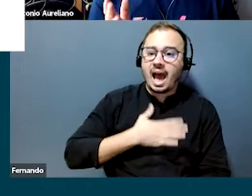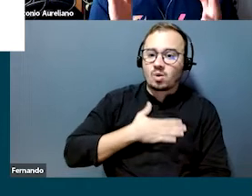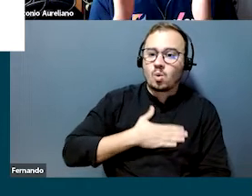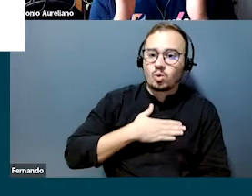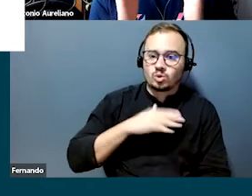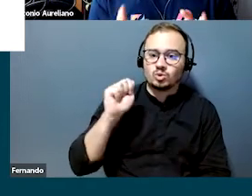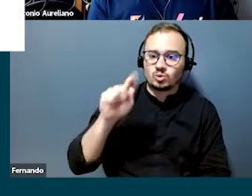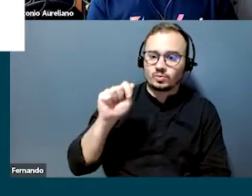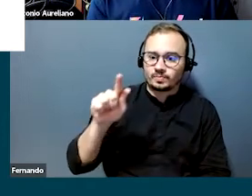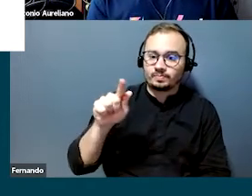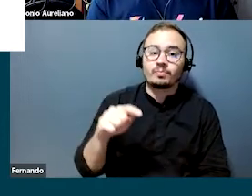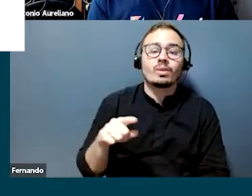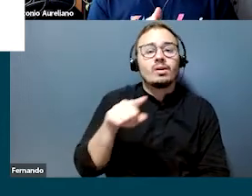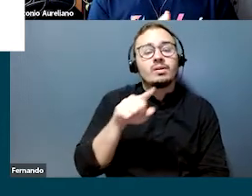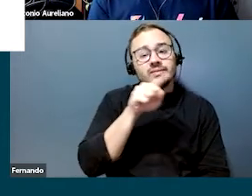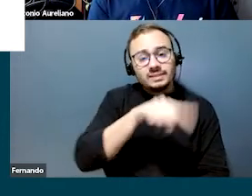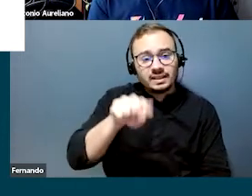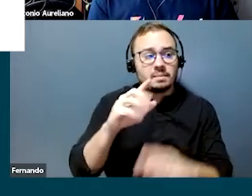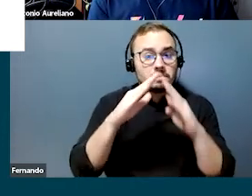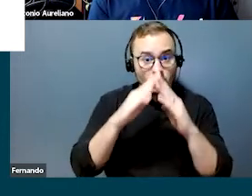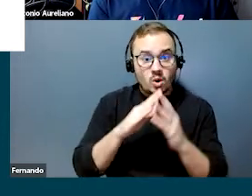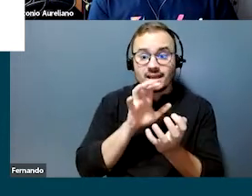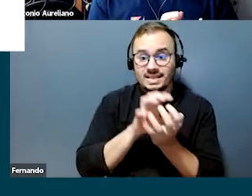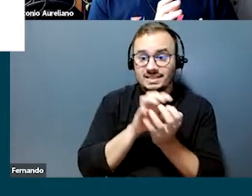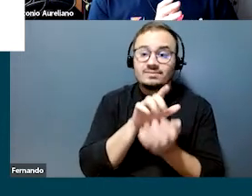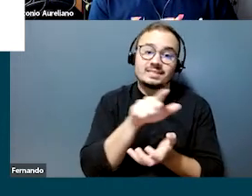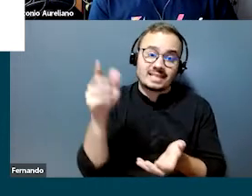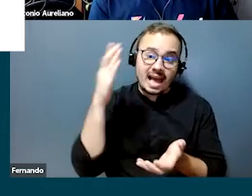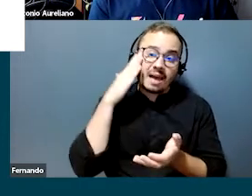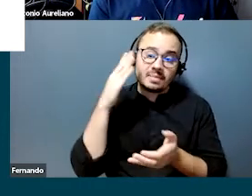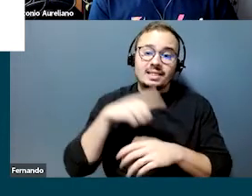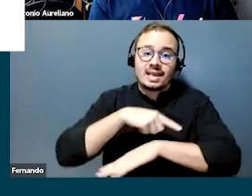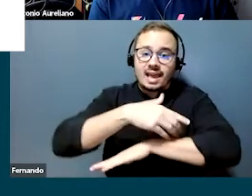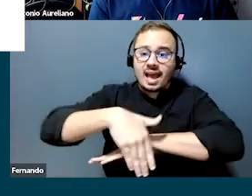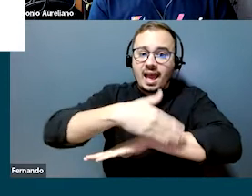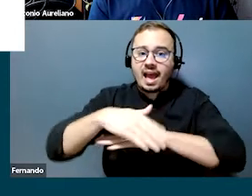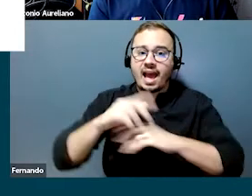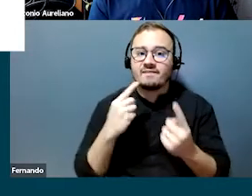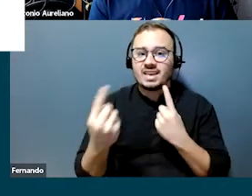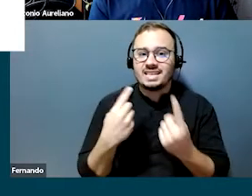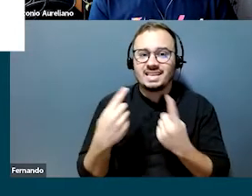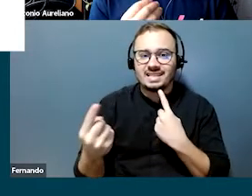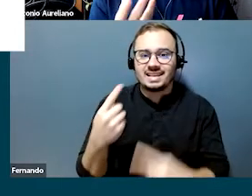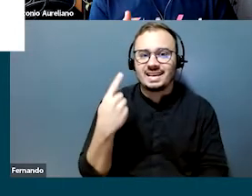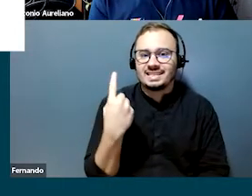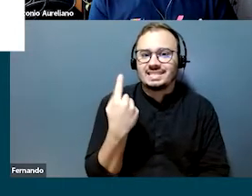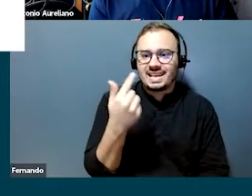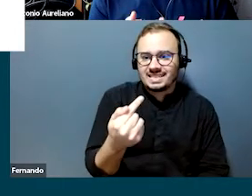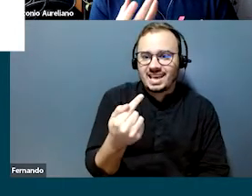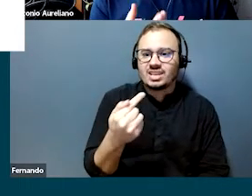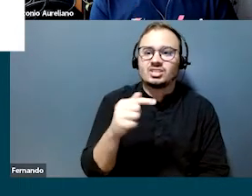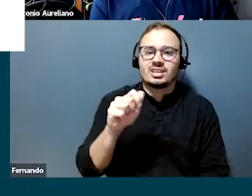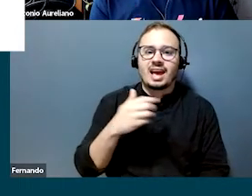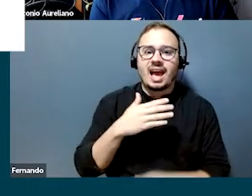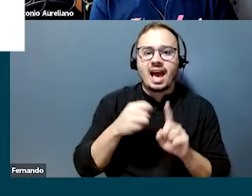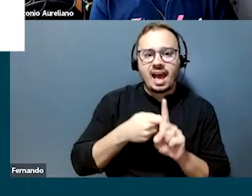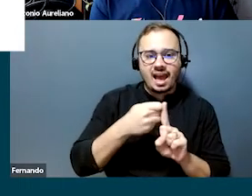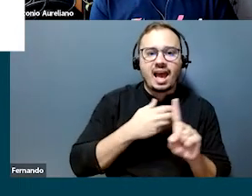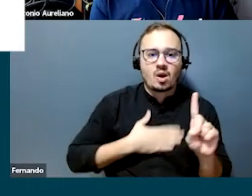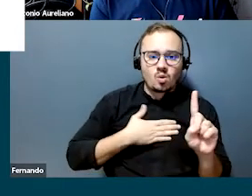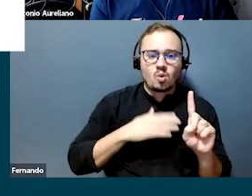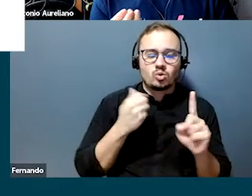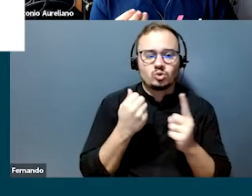que aqui na nossa cidade existe uma avenida chamada Avenida 17 de Agosto. E aí uma ótima maneira da gente conhecer a história da